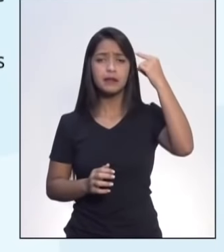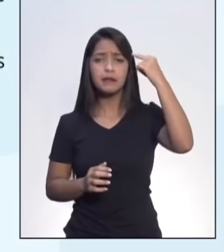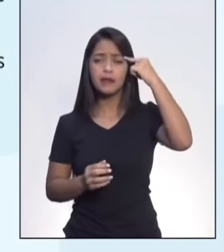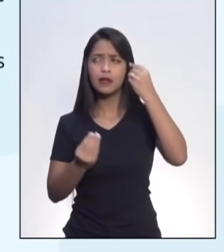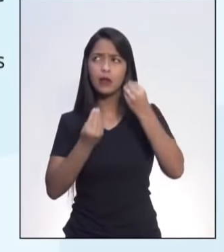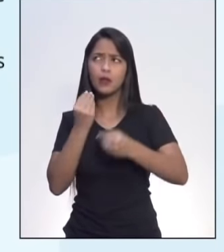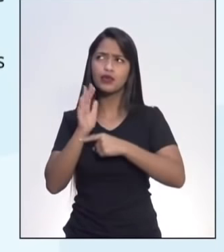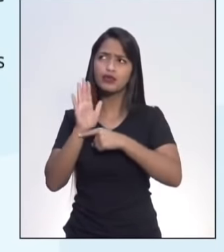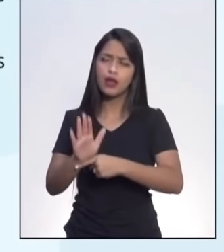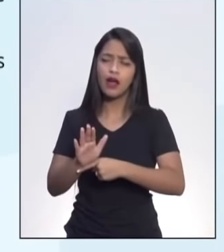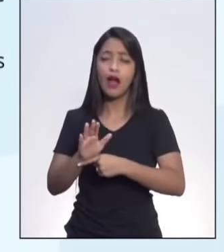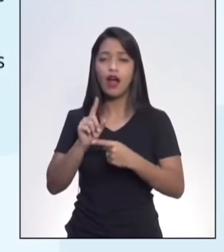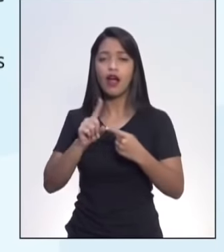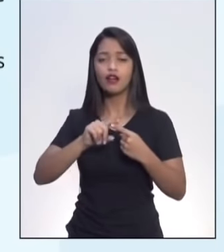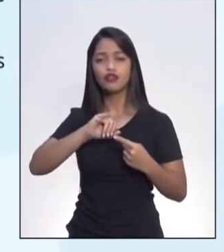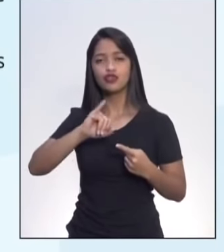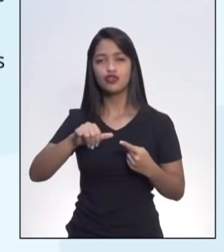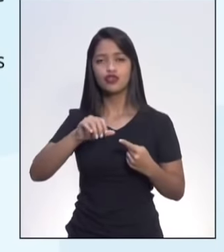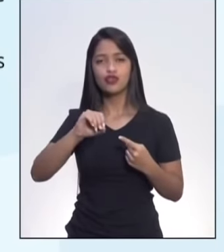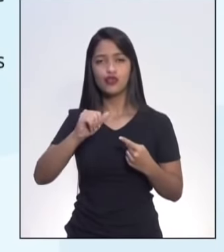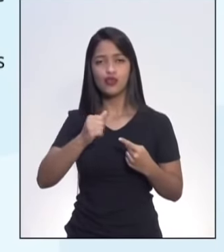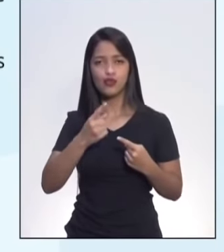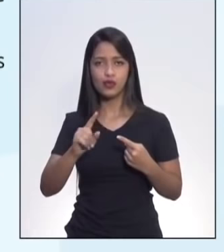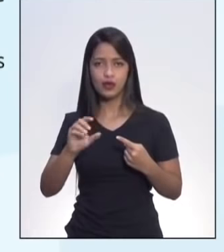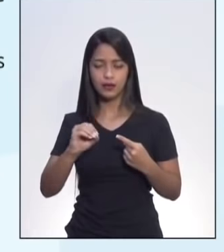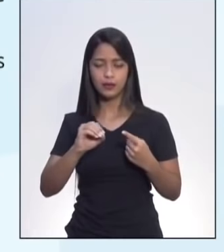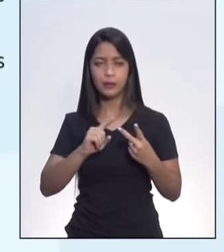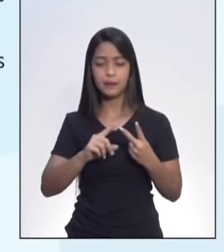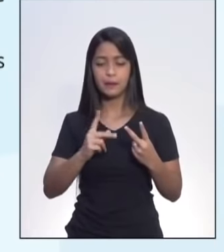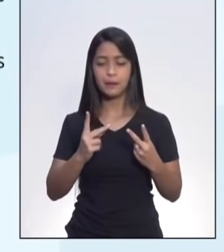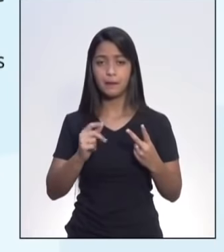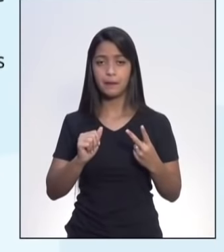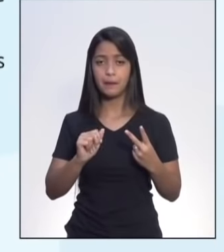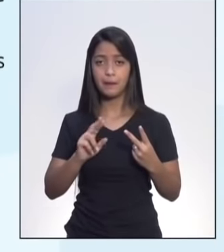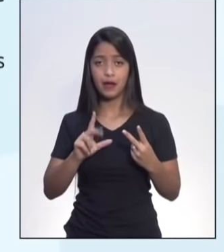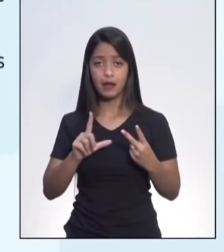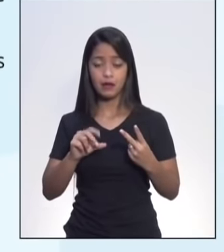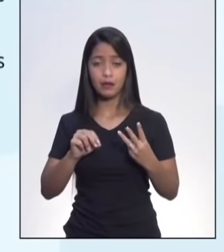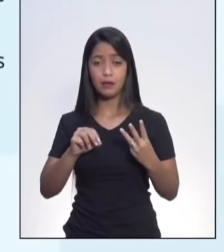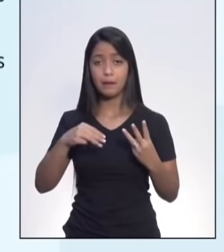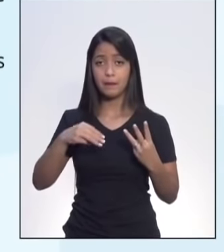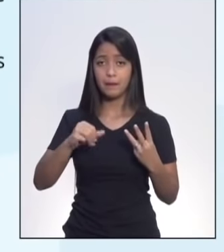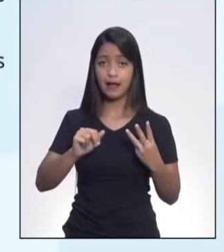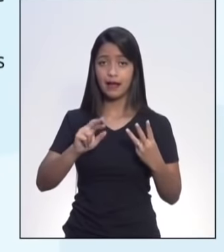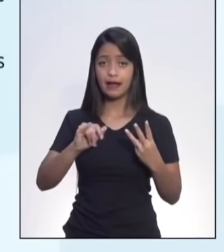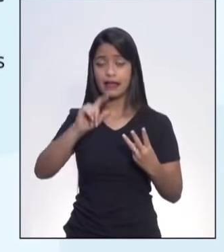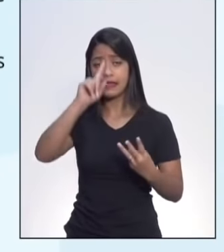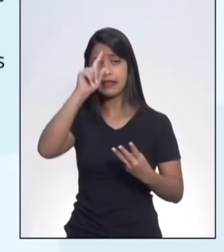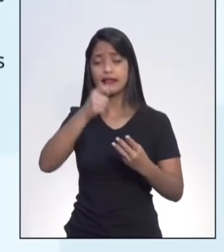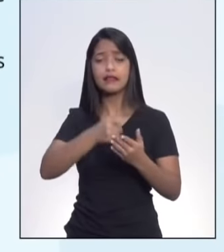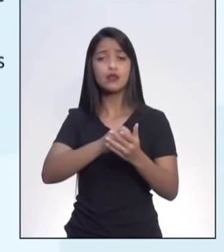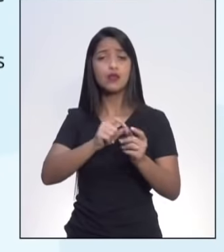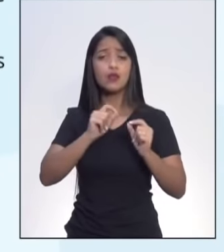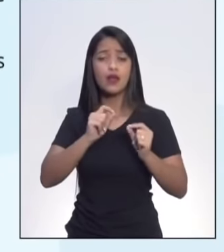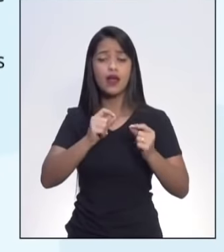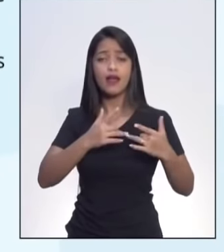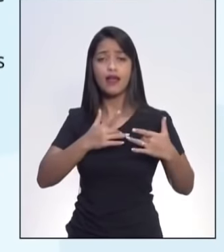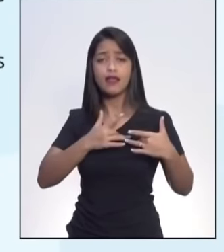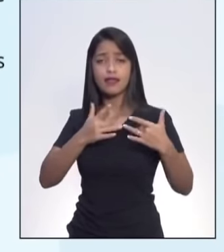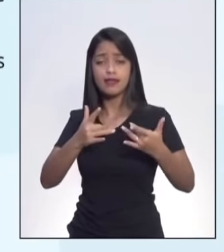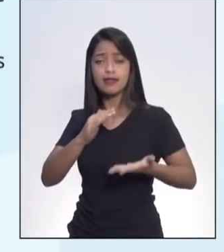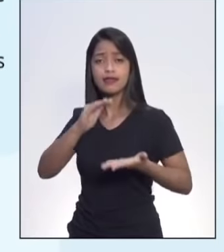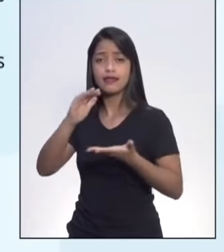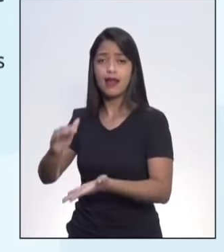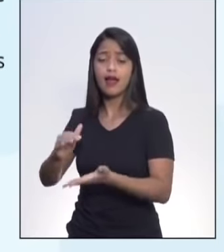o Paulo e a Maria resolveram fazer doações de máscaras, luvas e aventais para hospitais que têm pessoas